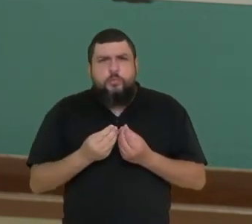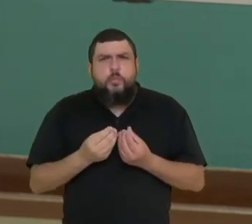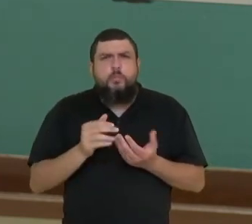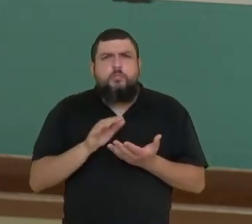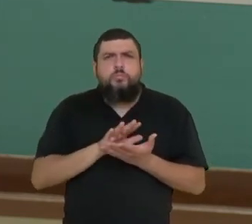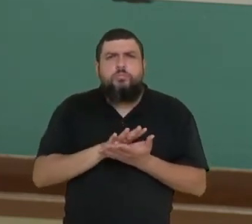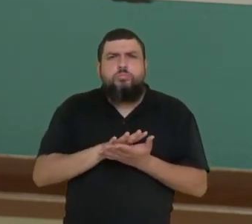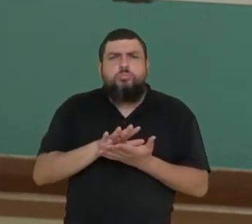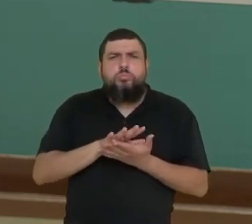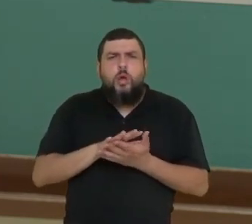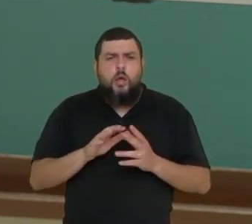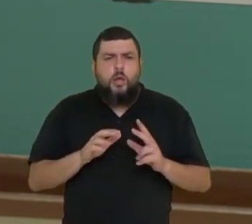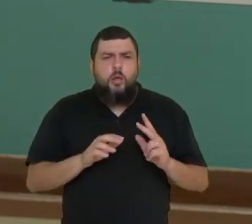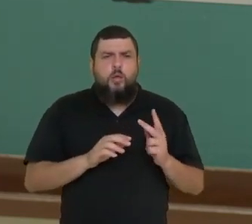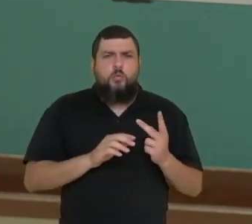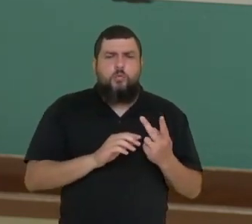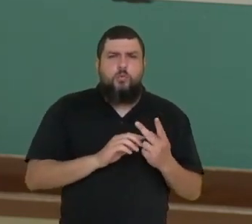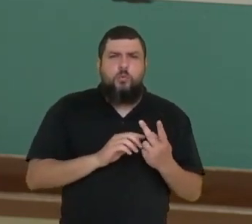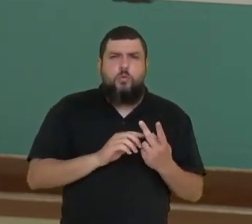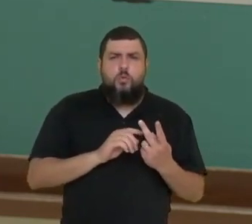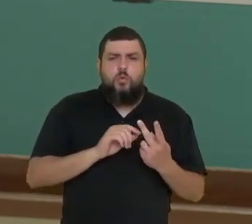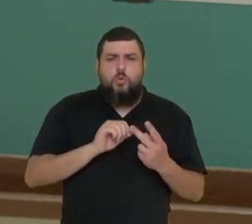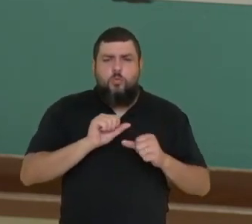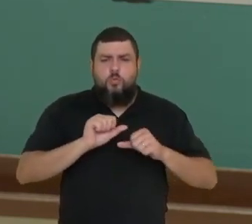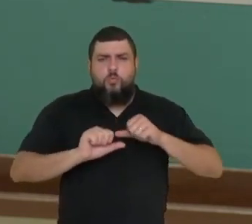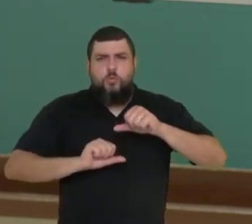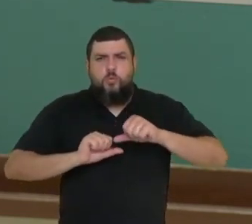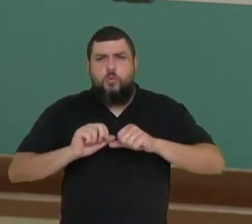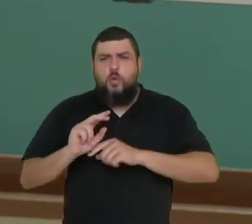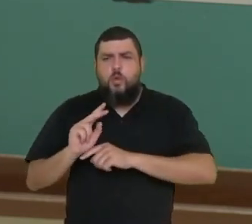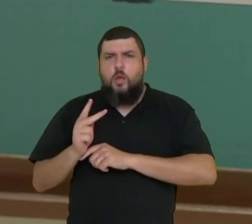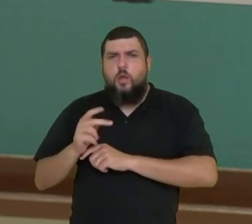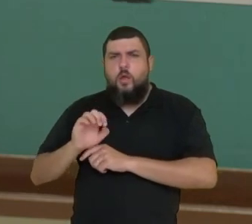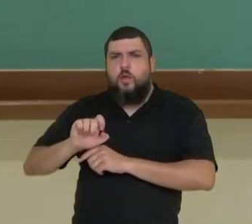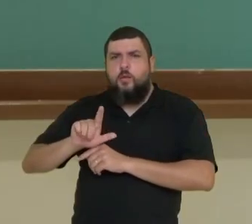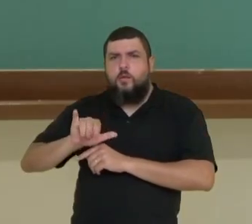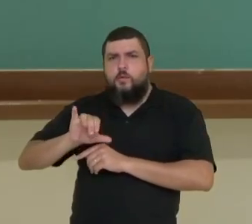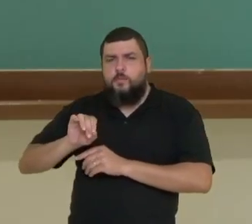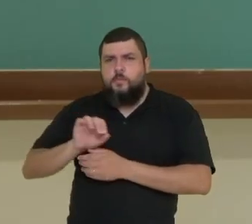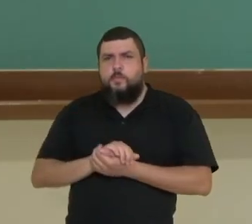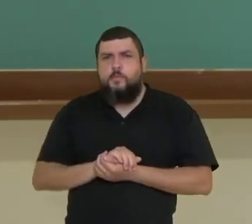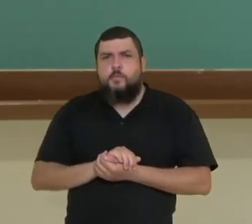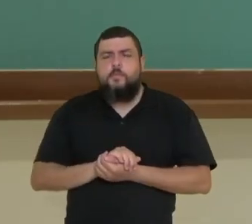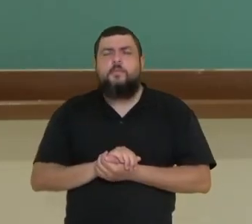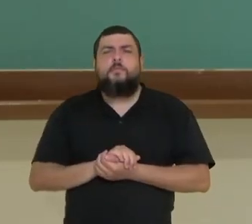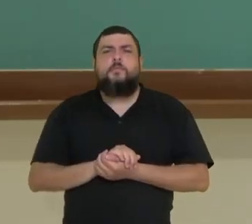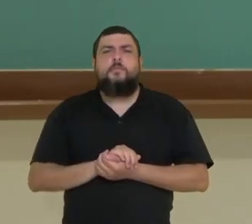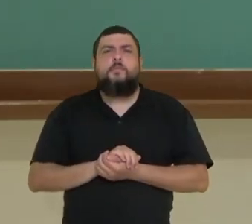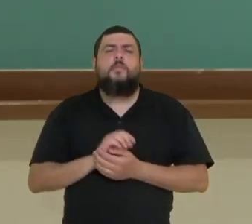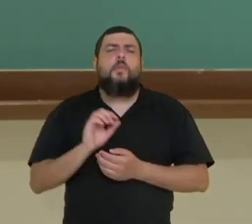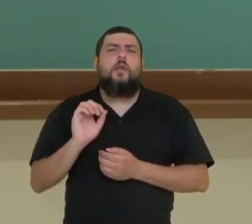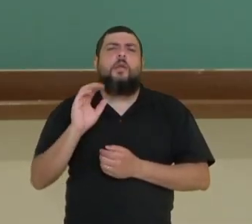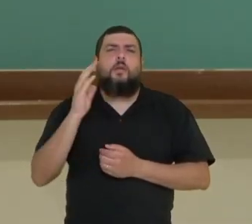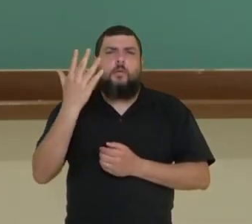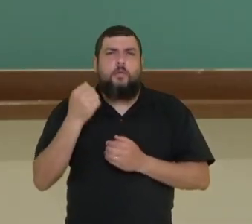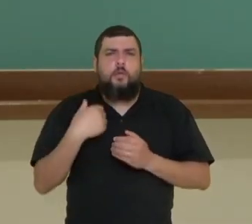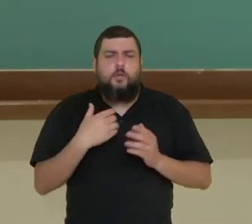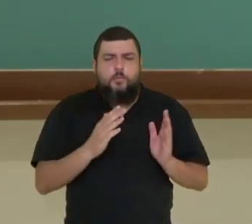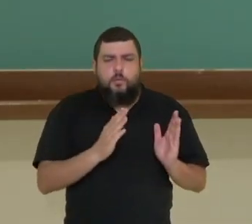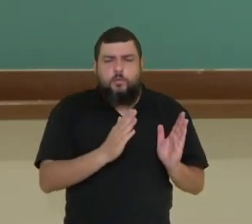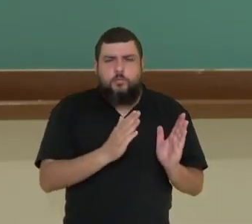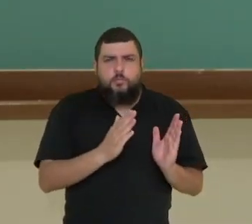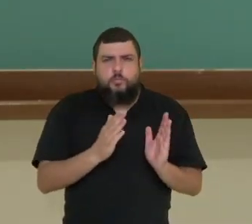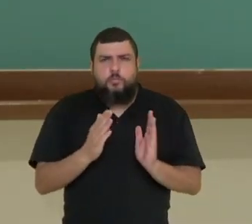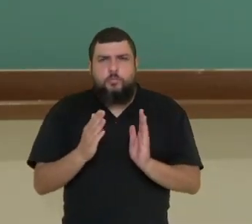o elemento hidrogênio para transformar em hélio. O que acaba acontecendo? Durante esse processo,